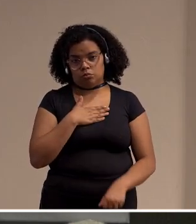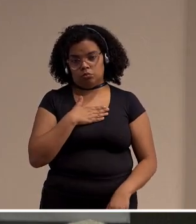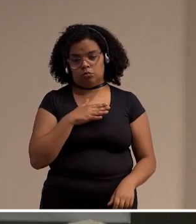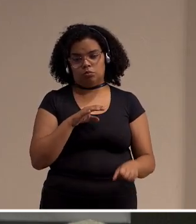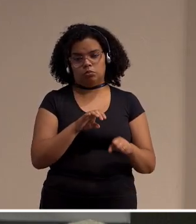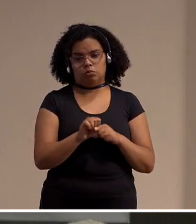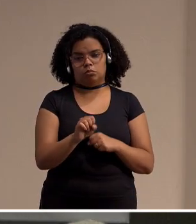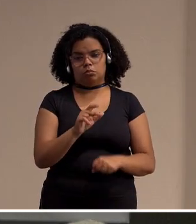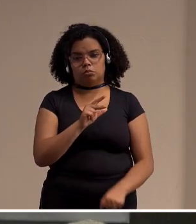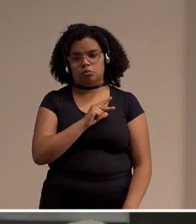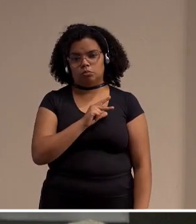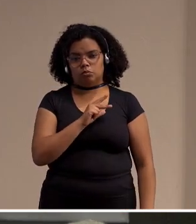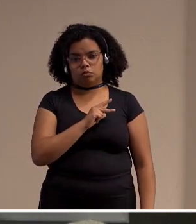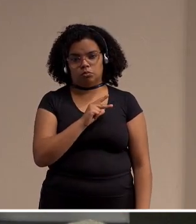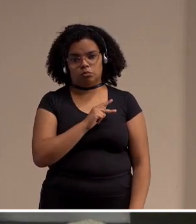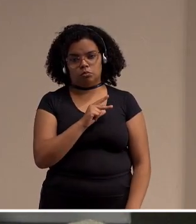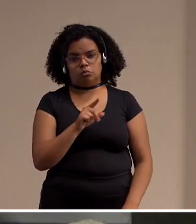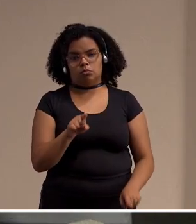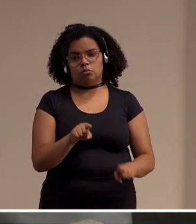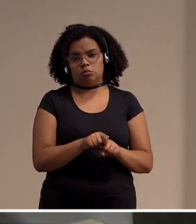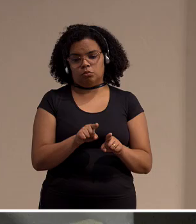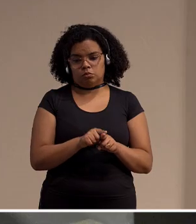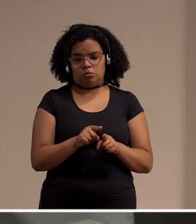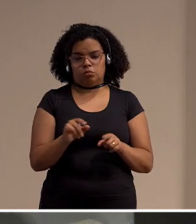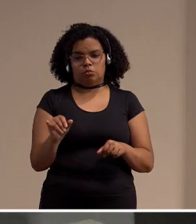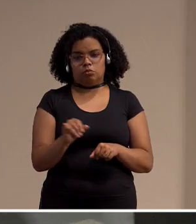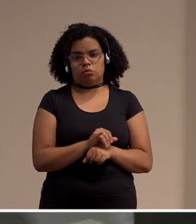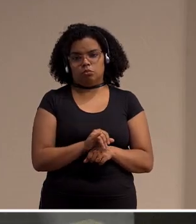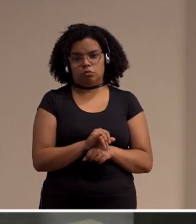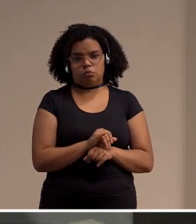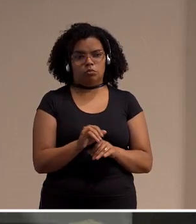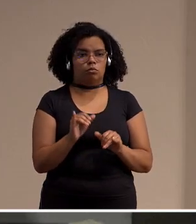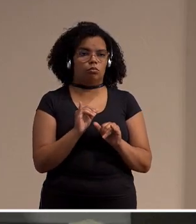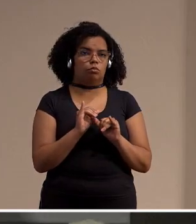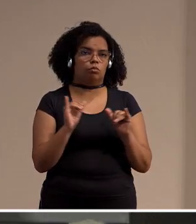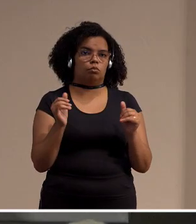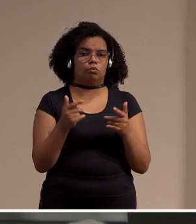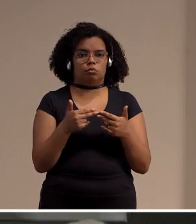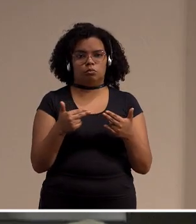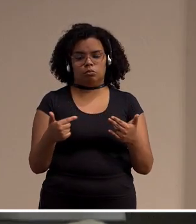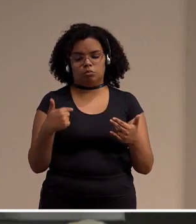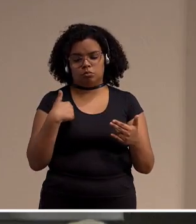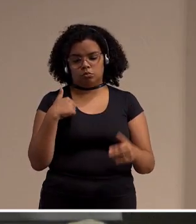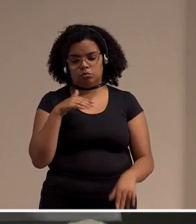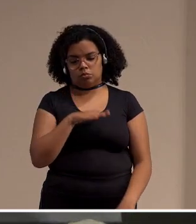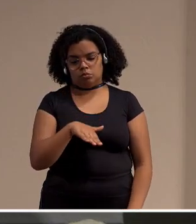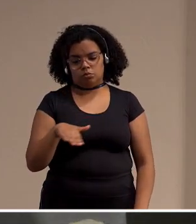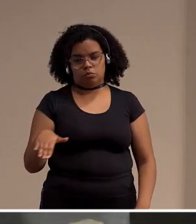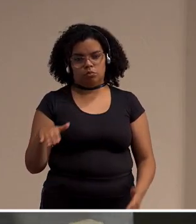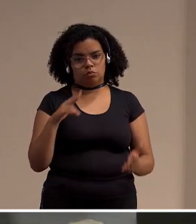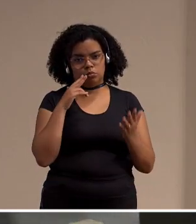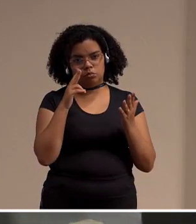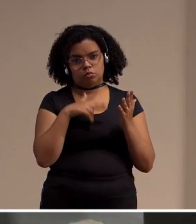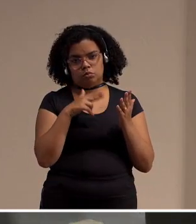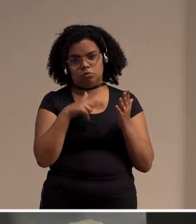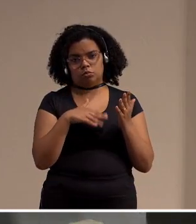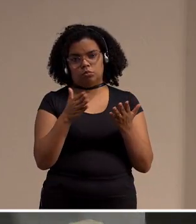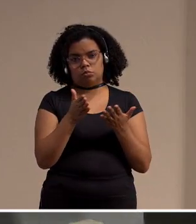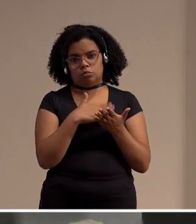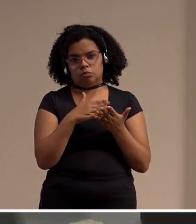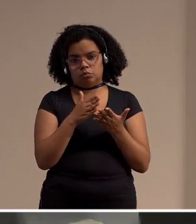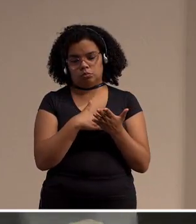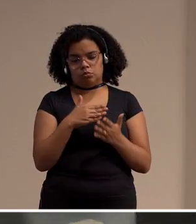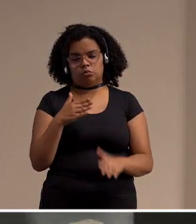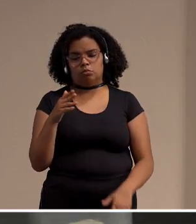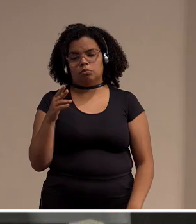de pessoal como leitor, e, de alguma forma, isso vaza. Aquelas coisas que eu lia quando era criança, uma revista argentina maravilhosa,